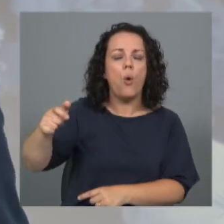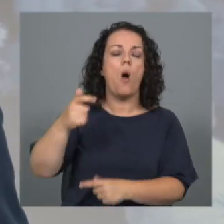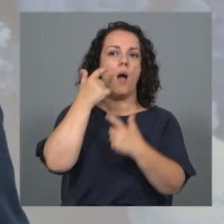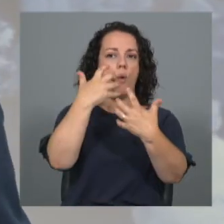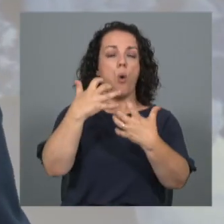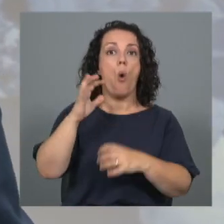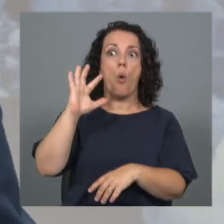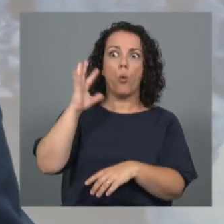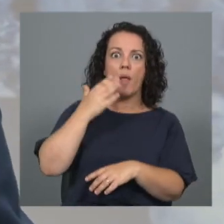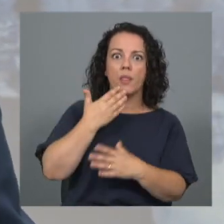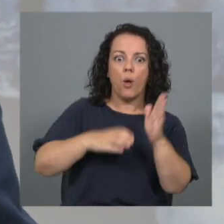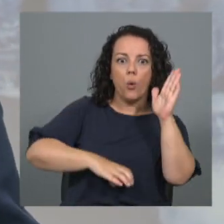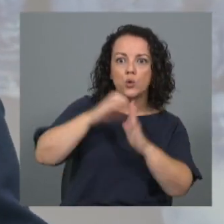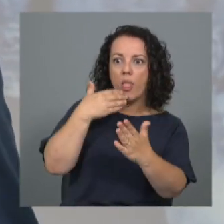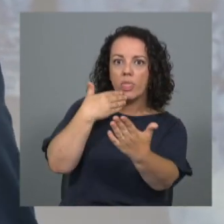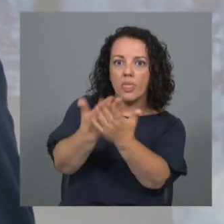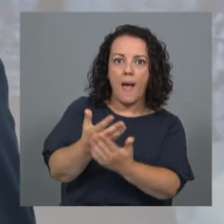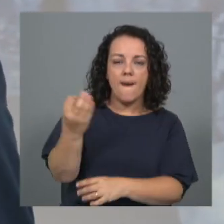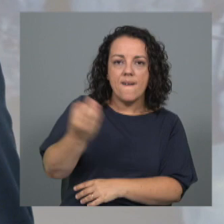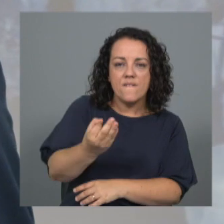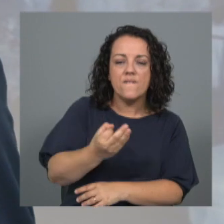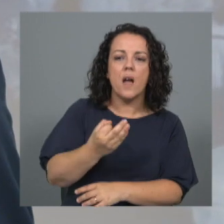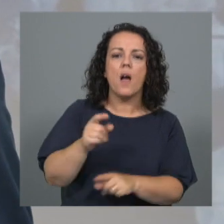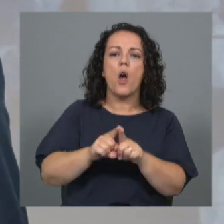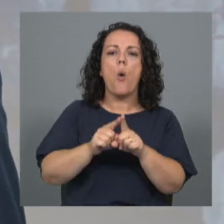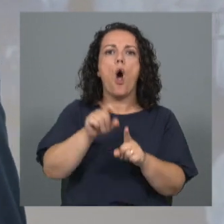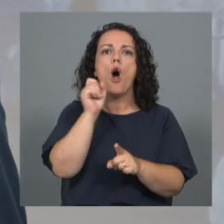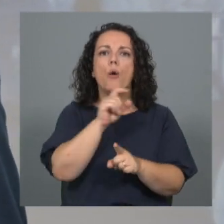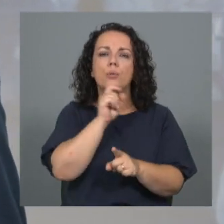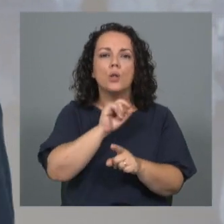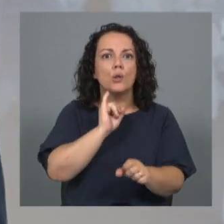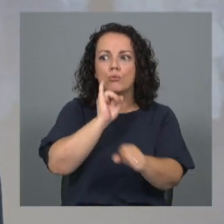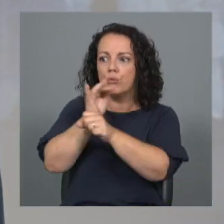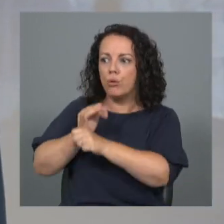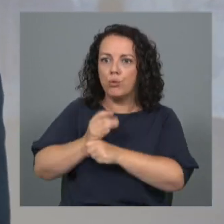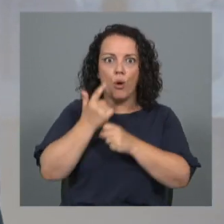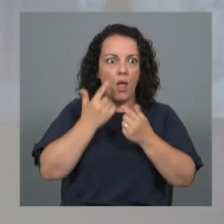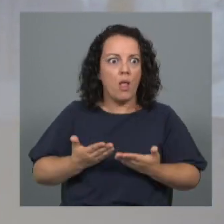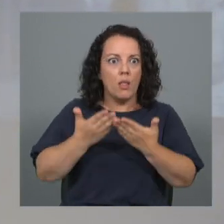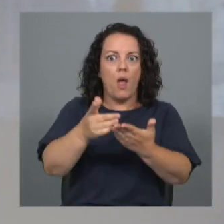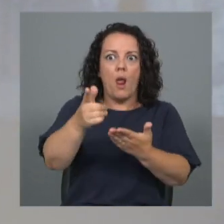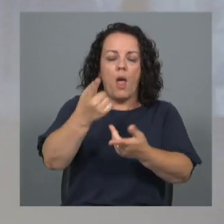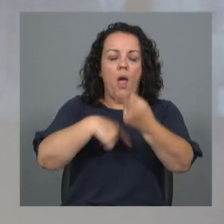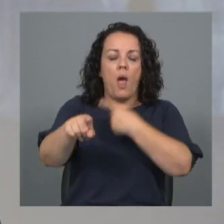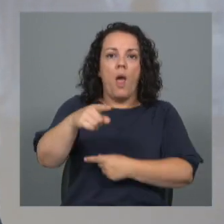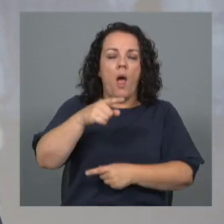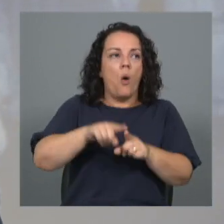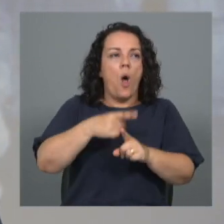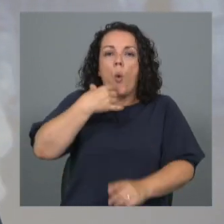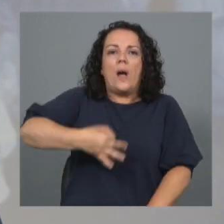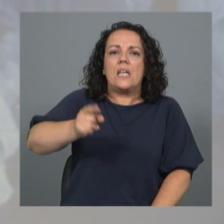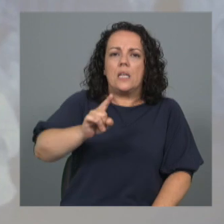condições, quando nós, de facto, abrimos outras janelas, às vezes nem acreditam. Vou dar um exemplo muito prático.